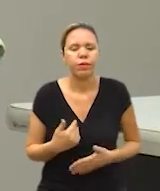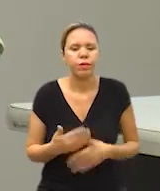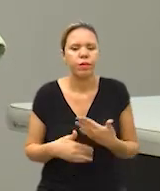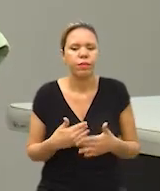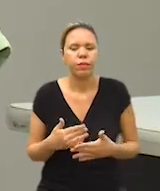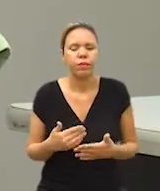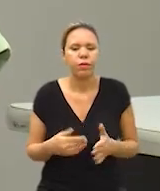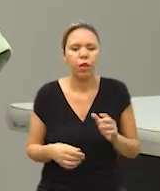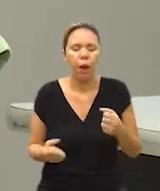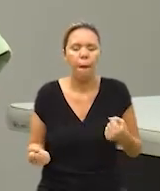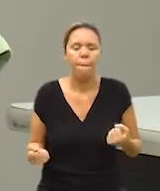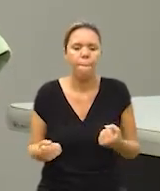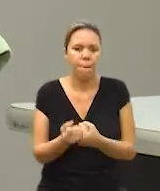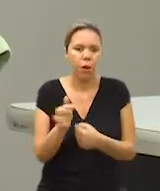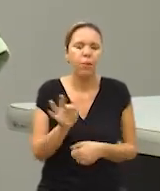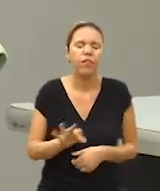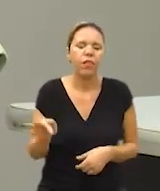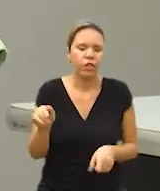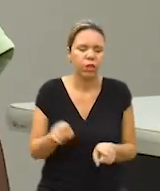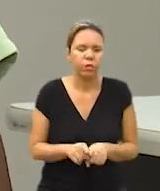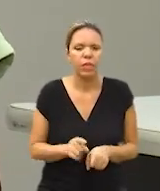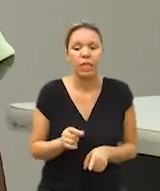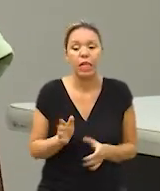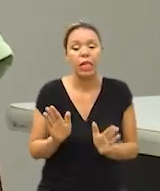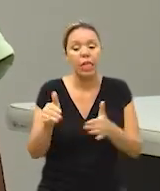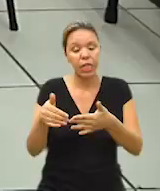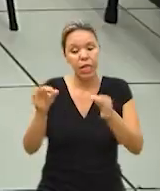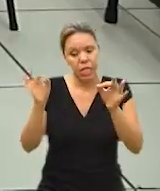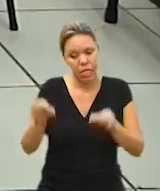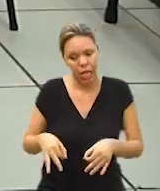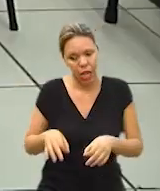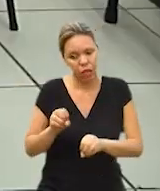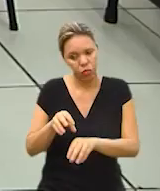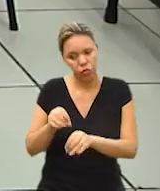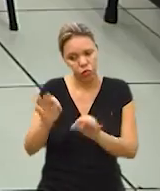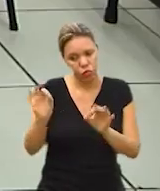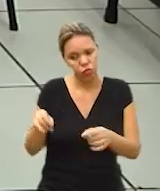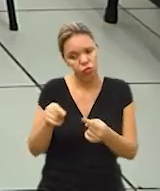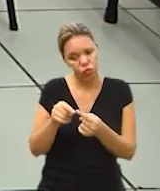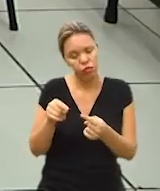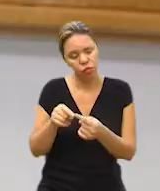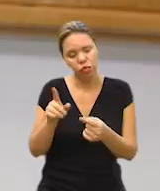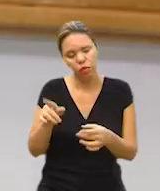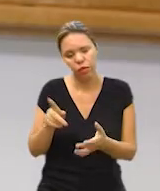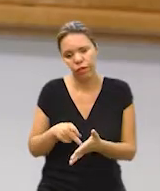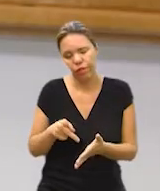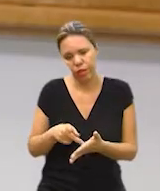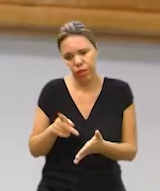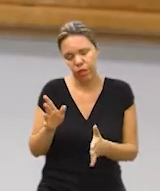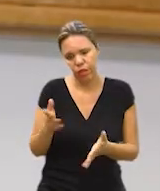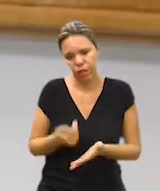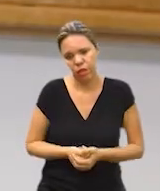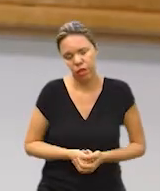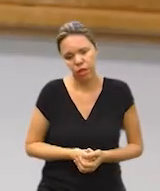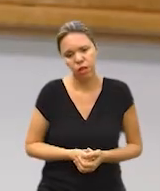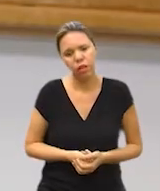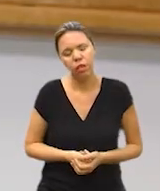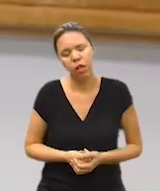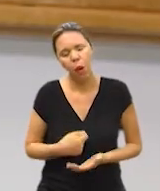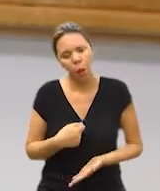dando um respaldo para a faculdade, né? Se ela está indo para o caminho certo. Sim, sem dúvida nenhuma, porque